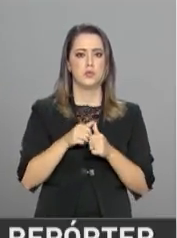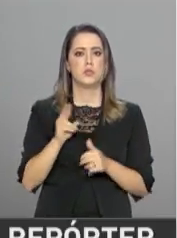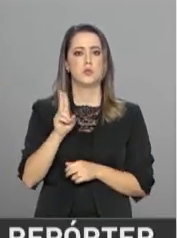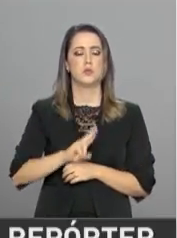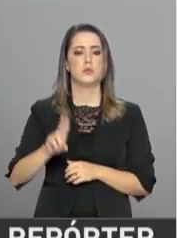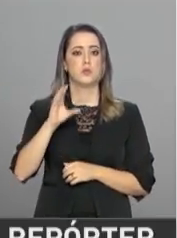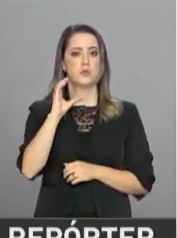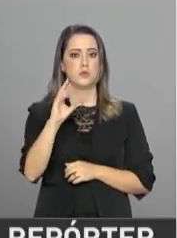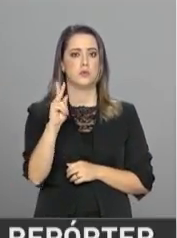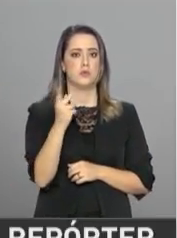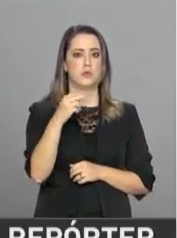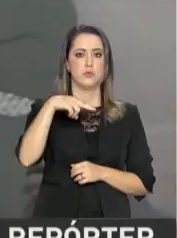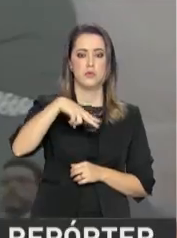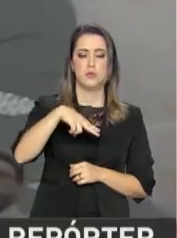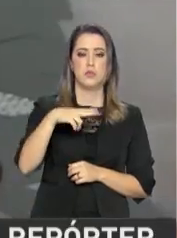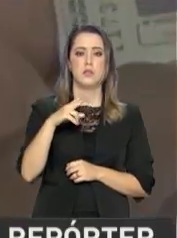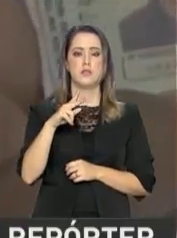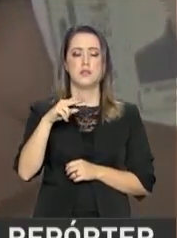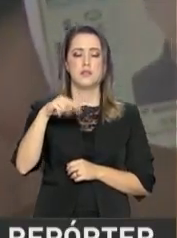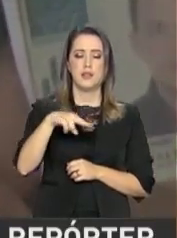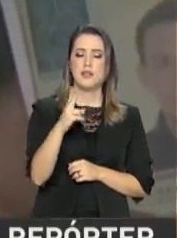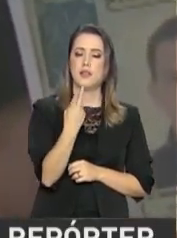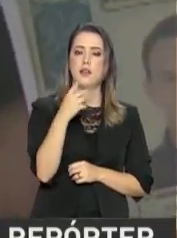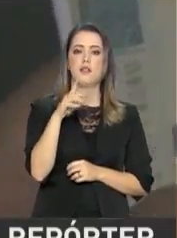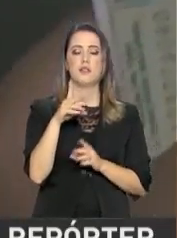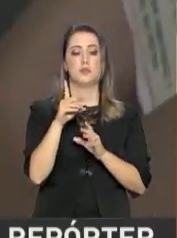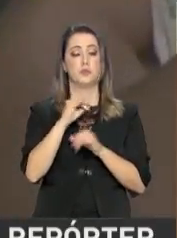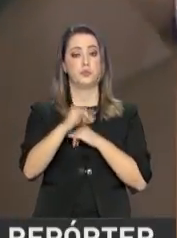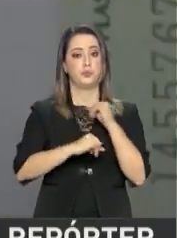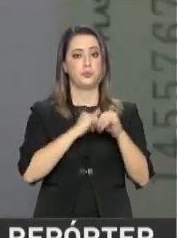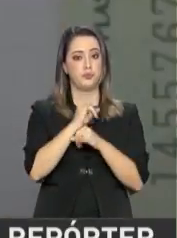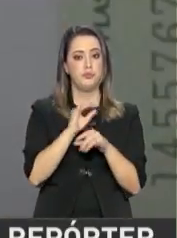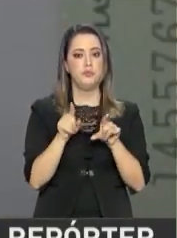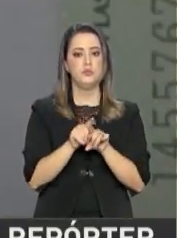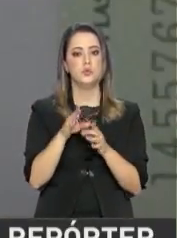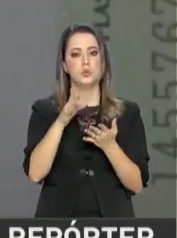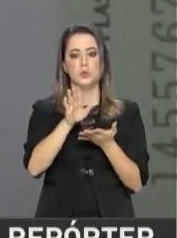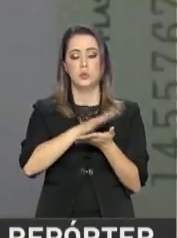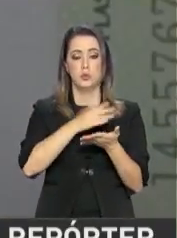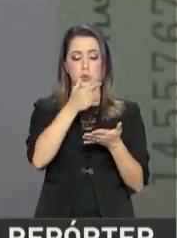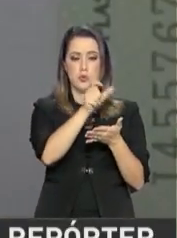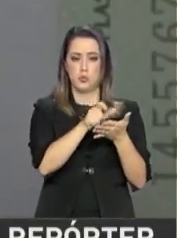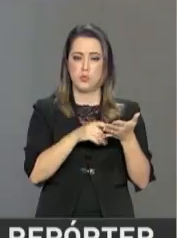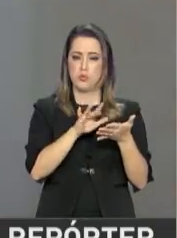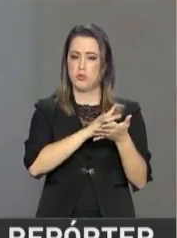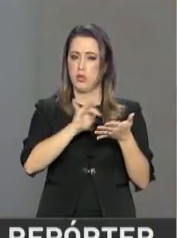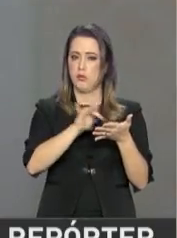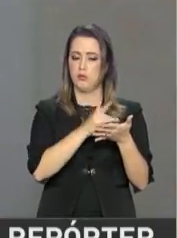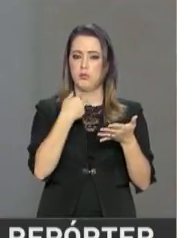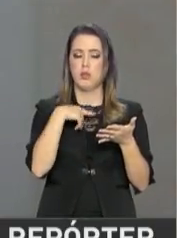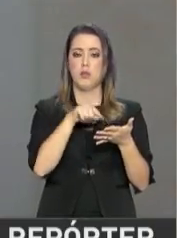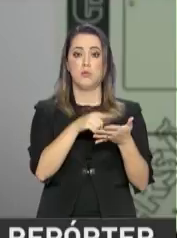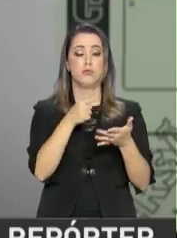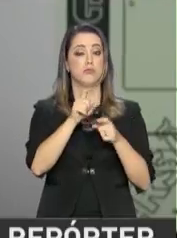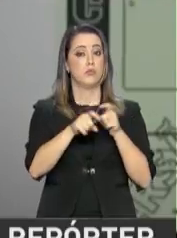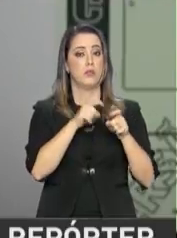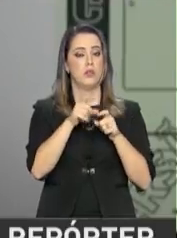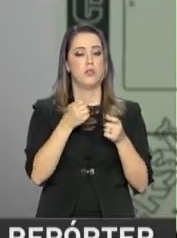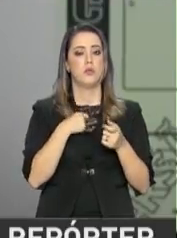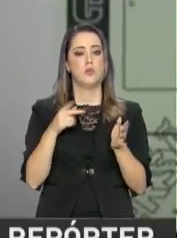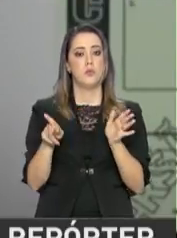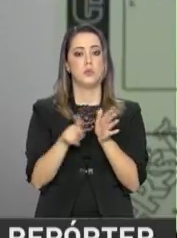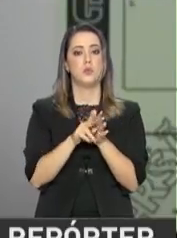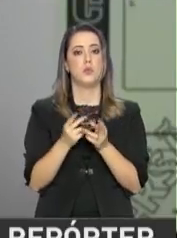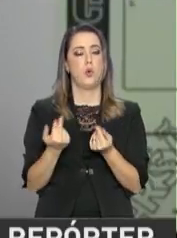utilizando a cnh digital a carteira de motorista impressa continuam valendo normalmente ea versão eletrônica vai possuir